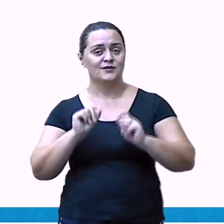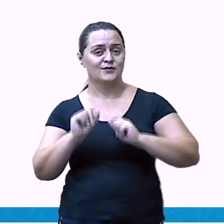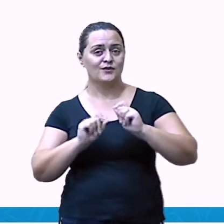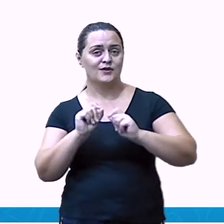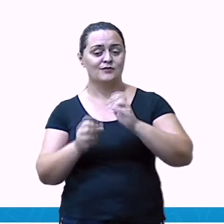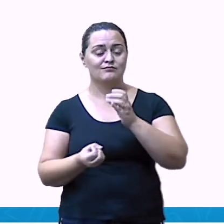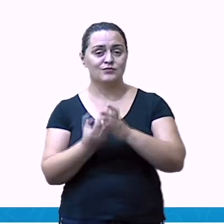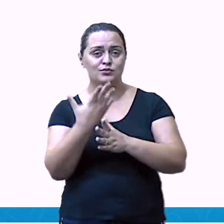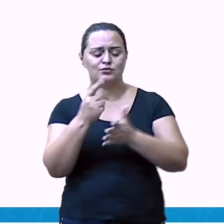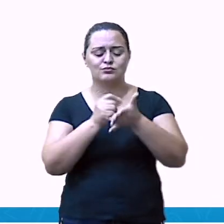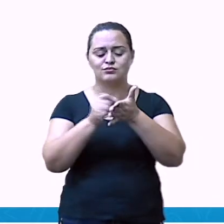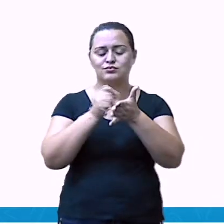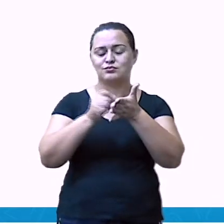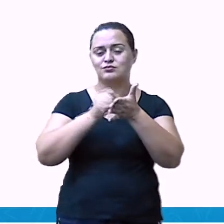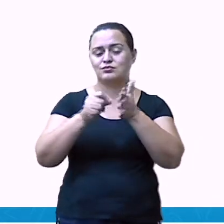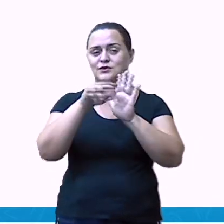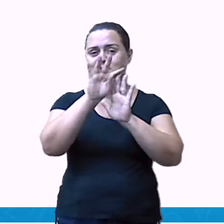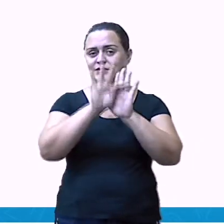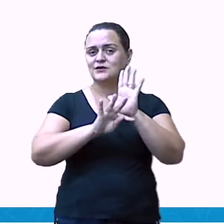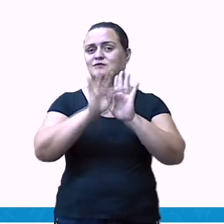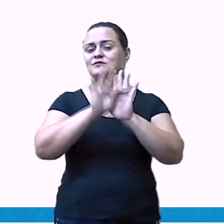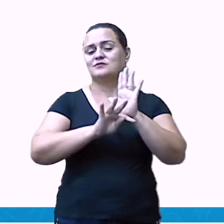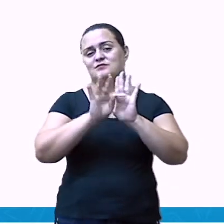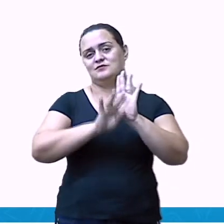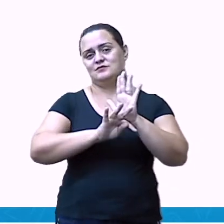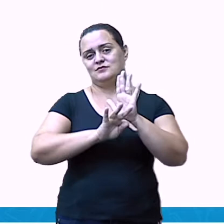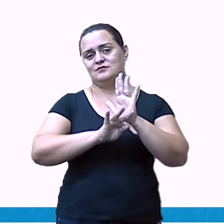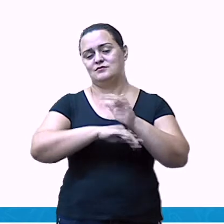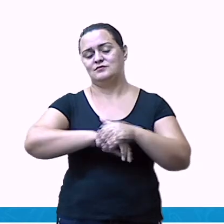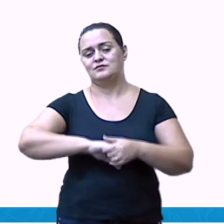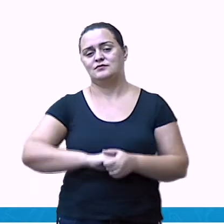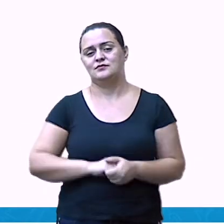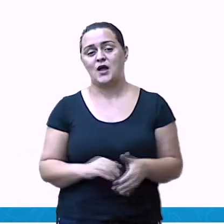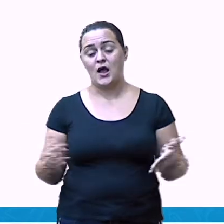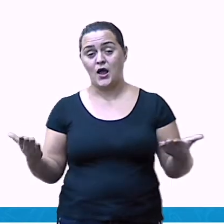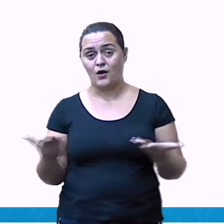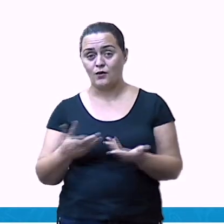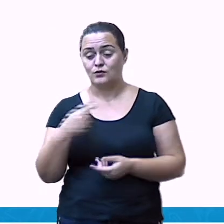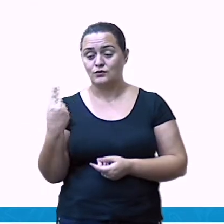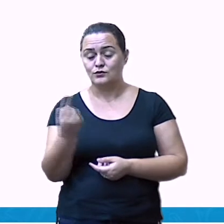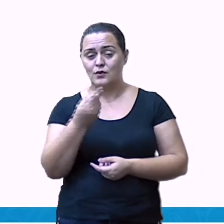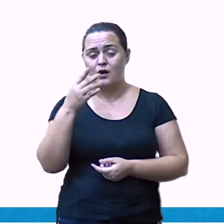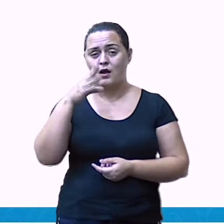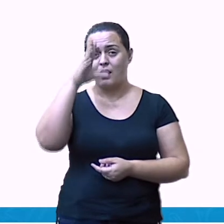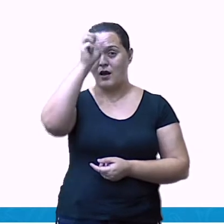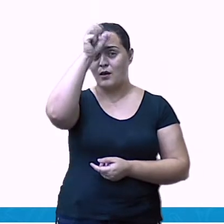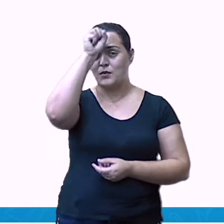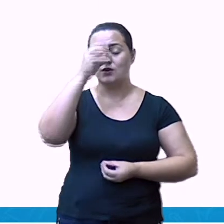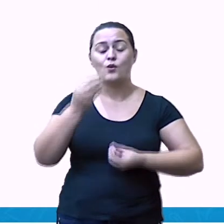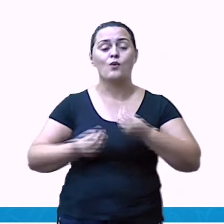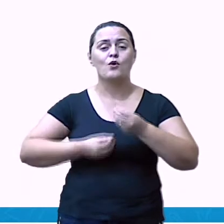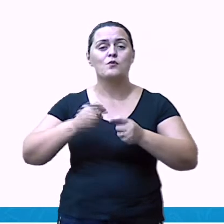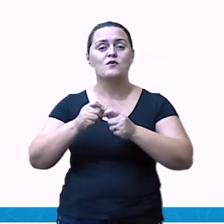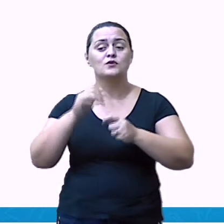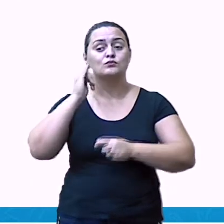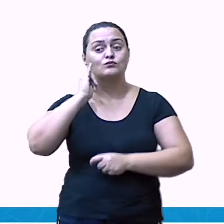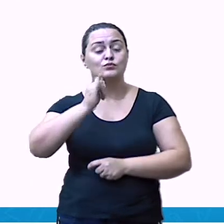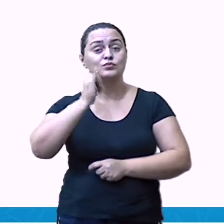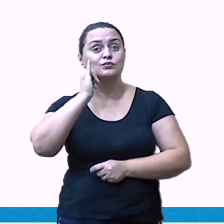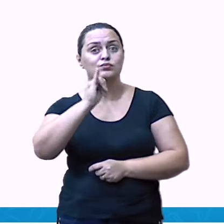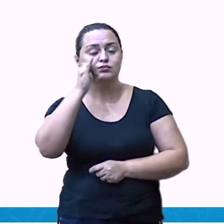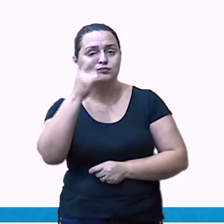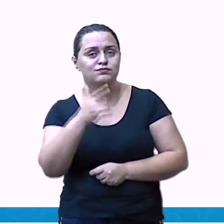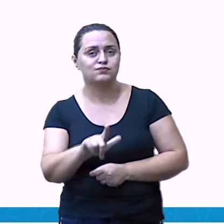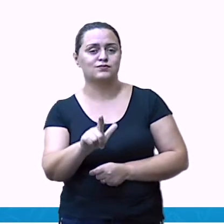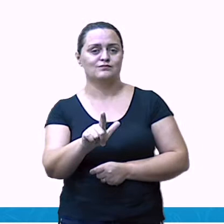de encantamento, nós vamos entender como fazer essa produção ao final da aula.